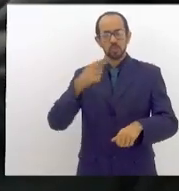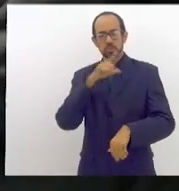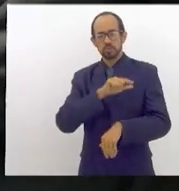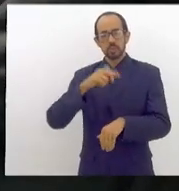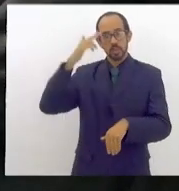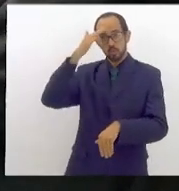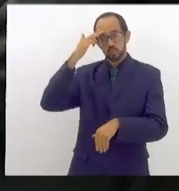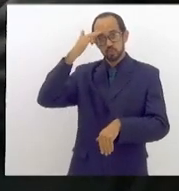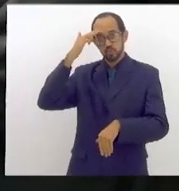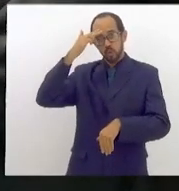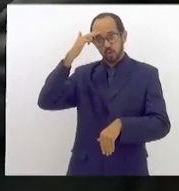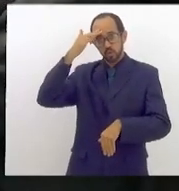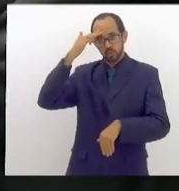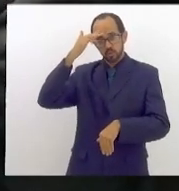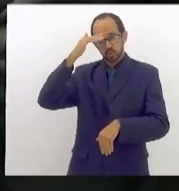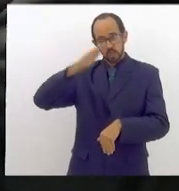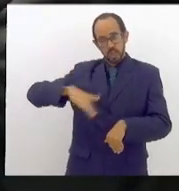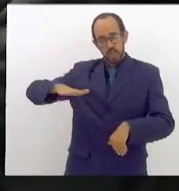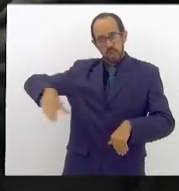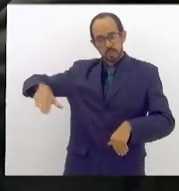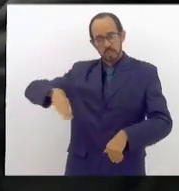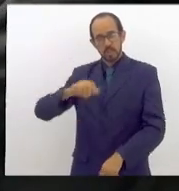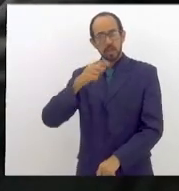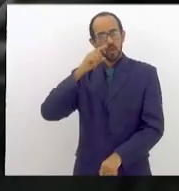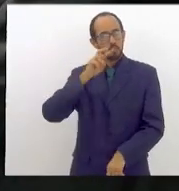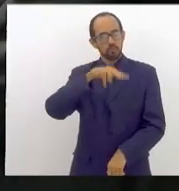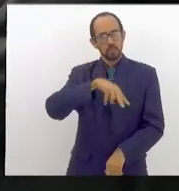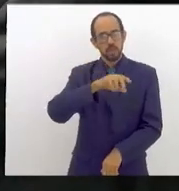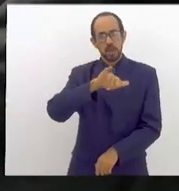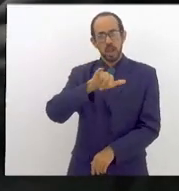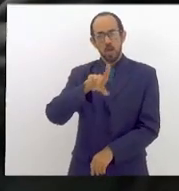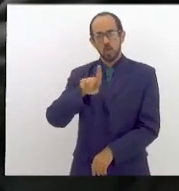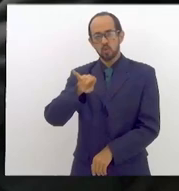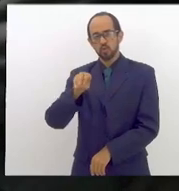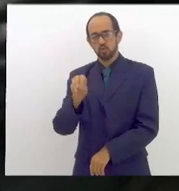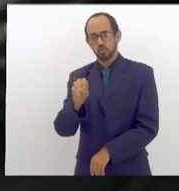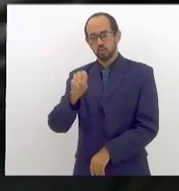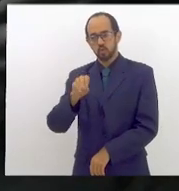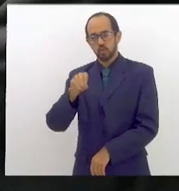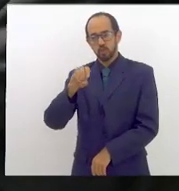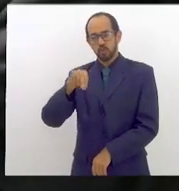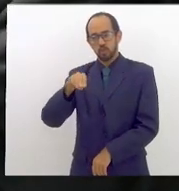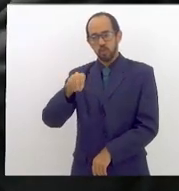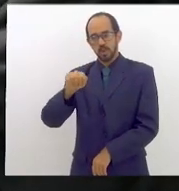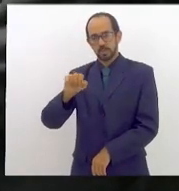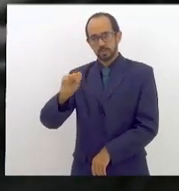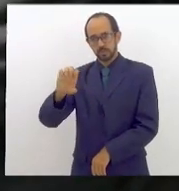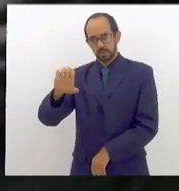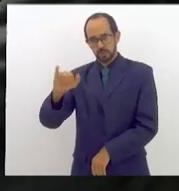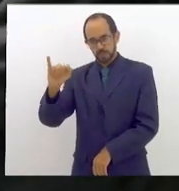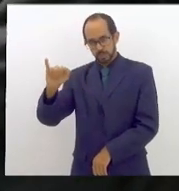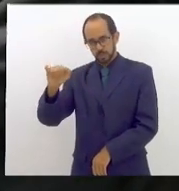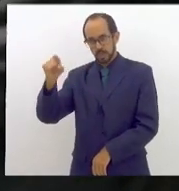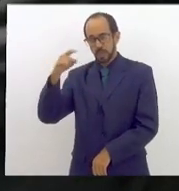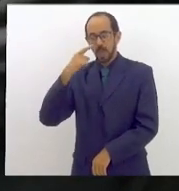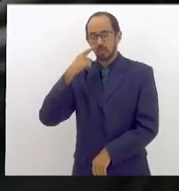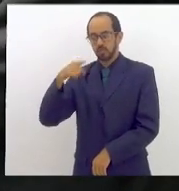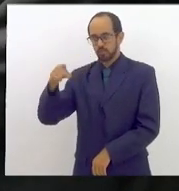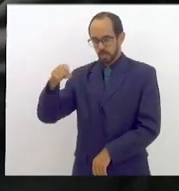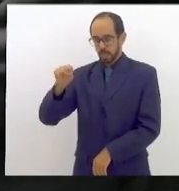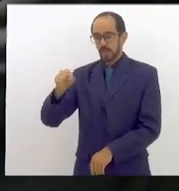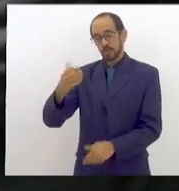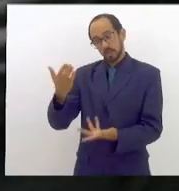vendo o Cláudio Moacir e tantos outros mas que esse destino que fosse o senhor o